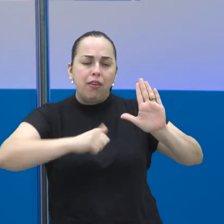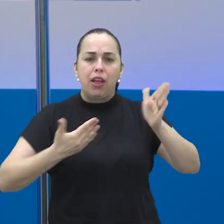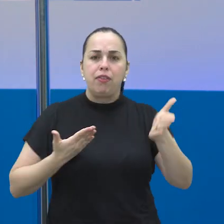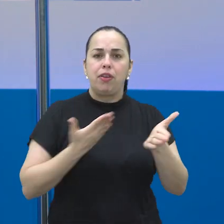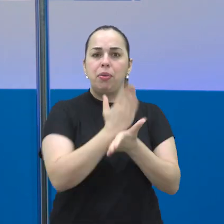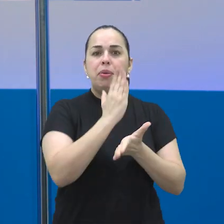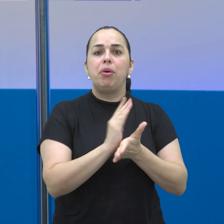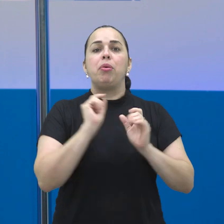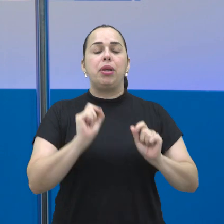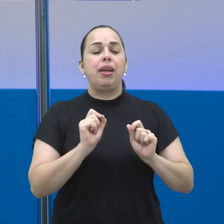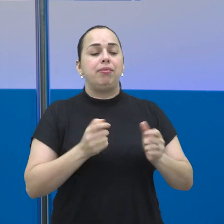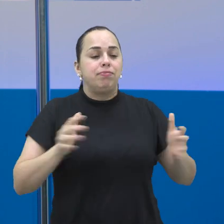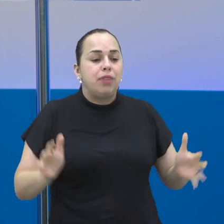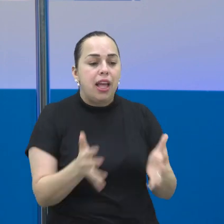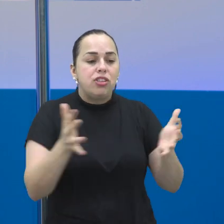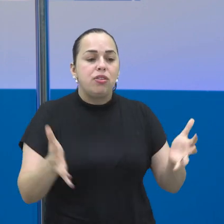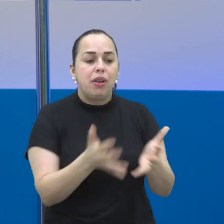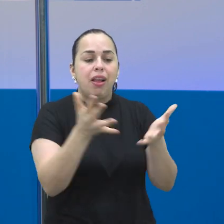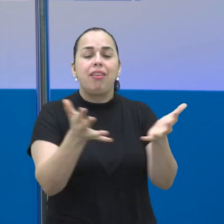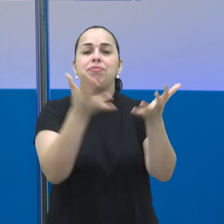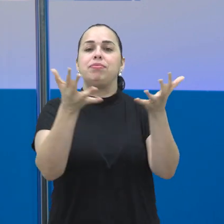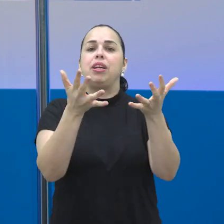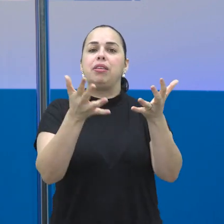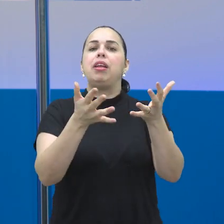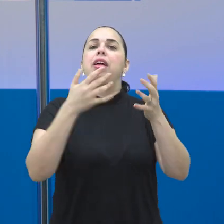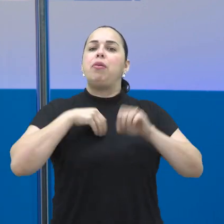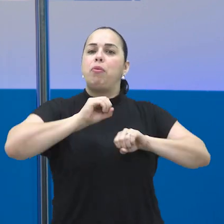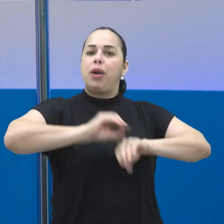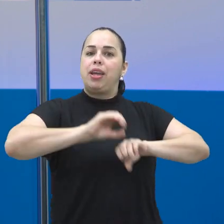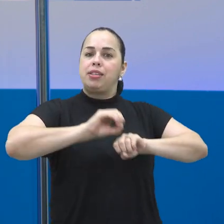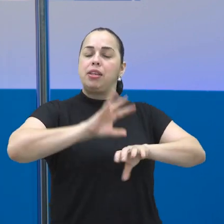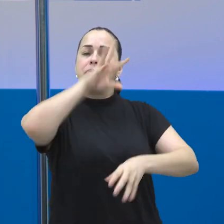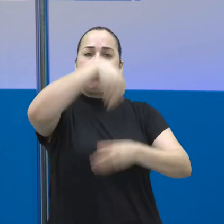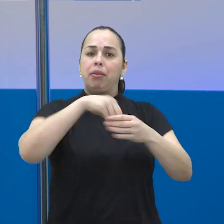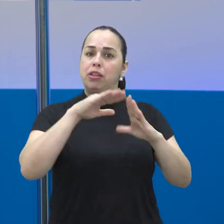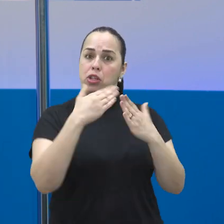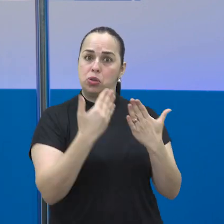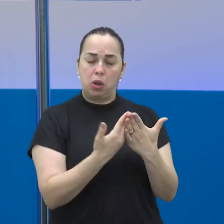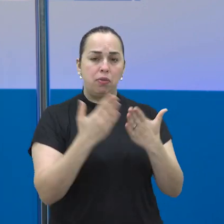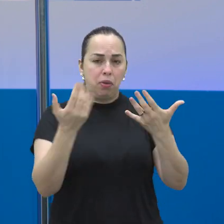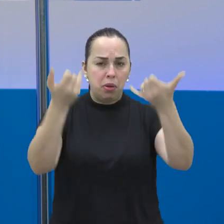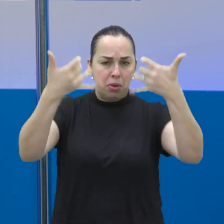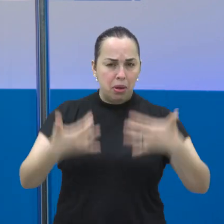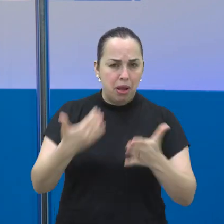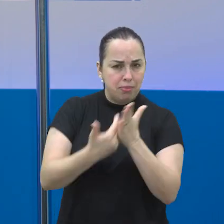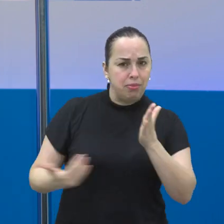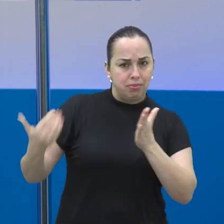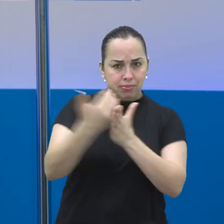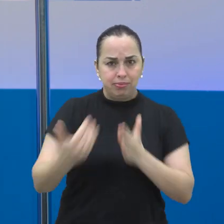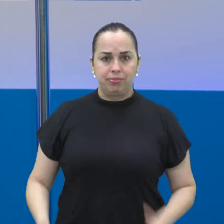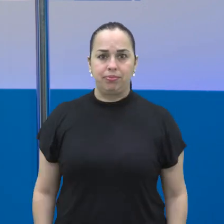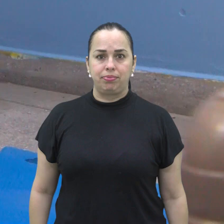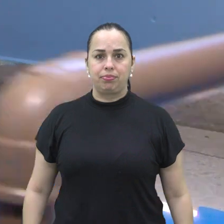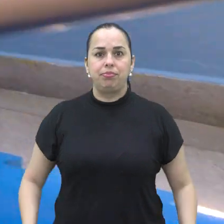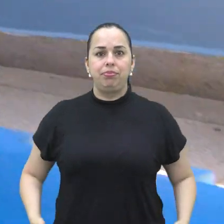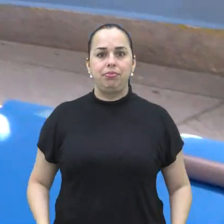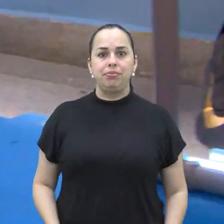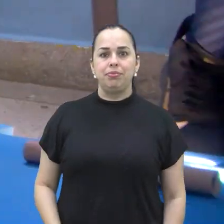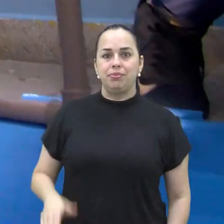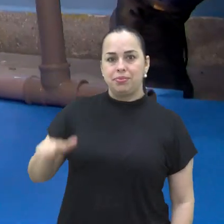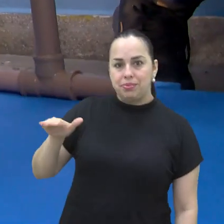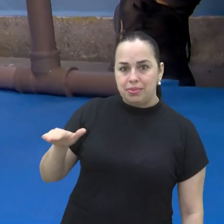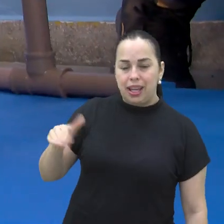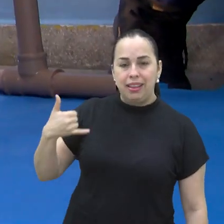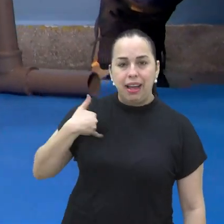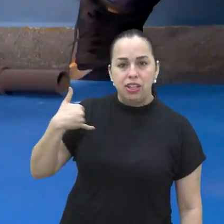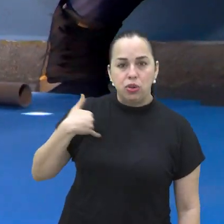a estimulação global nas escolas municipais. Vamos entender melhor como funciona na reportagem. O Arthur,